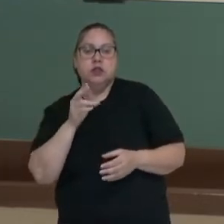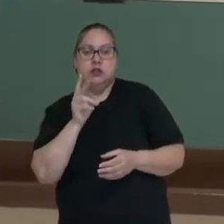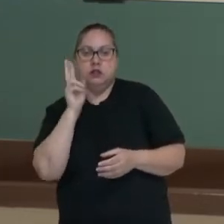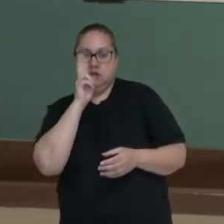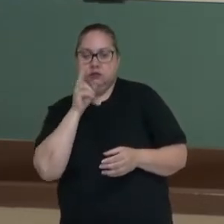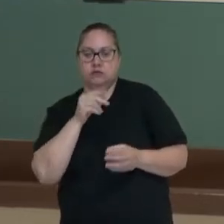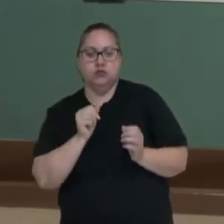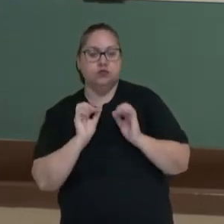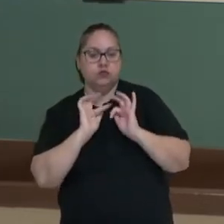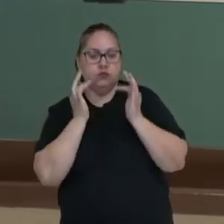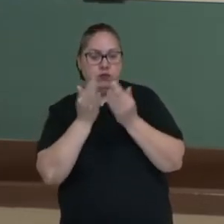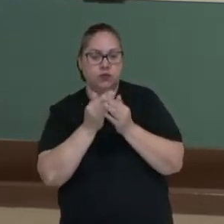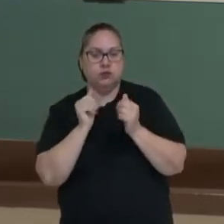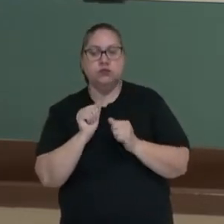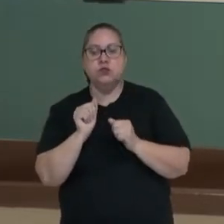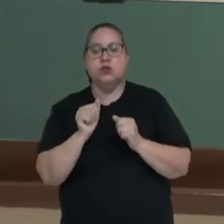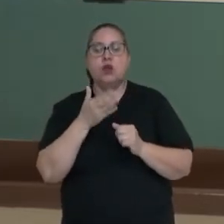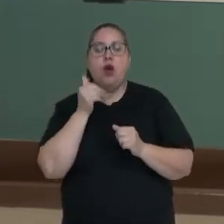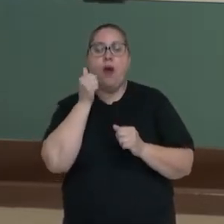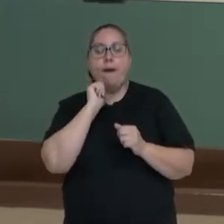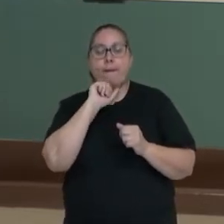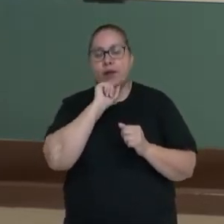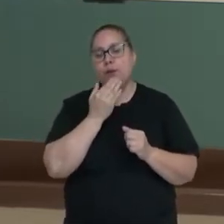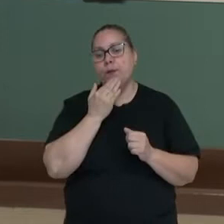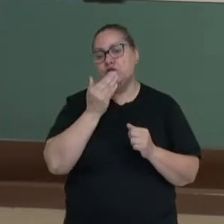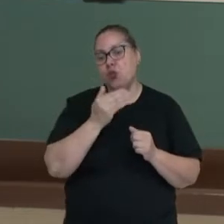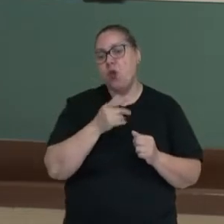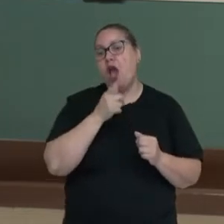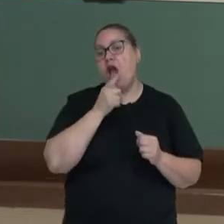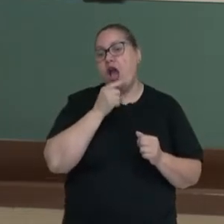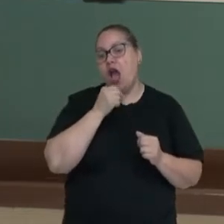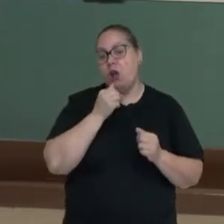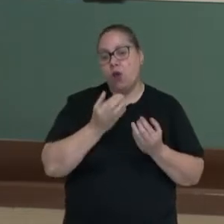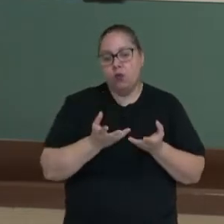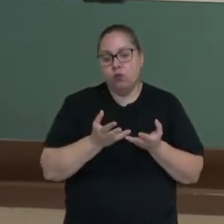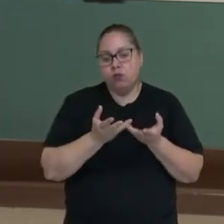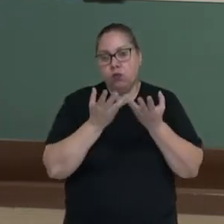sua família e a sua mãe pediu água